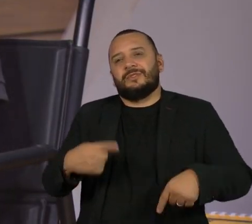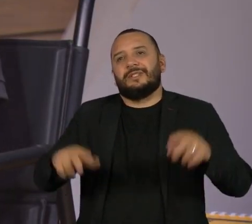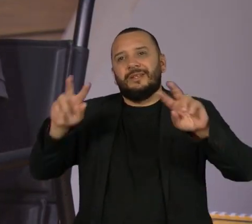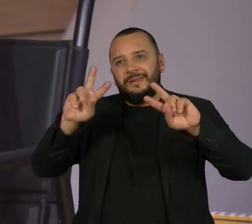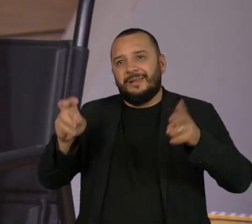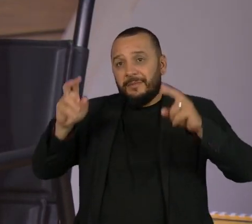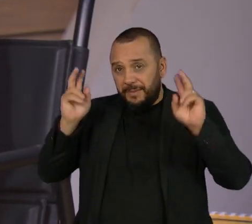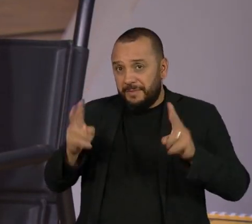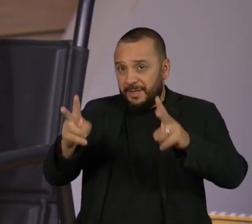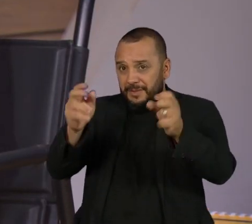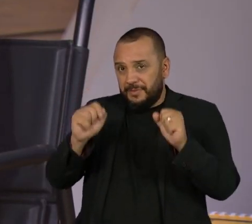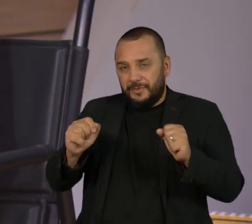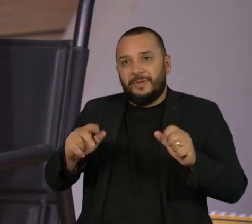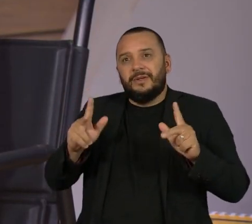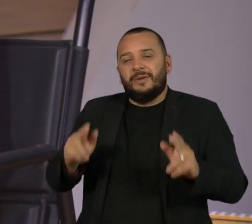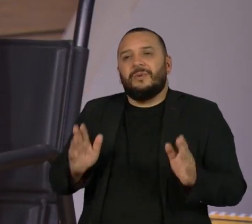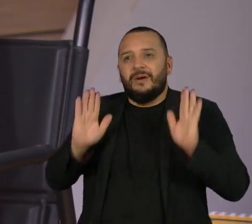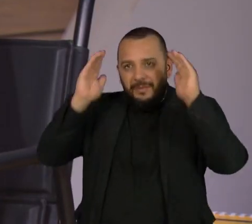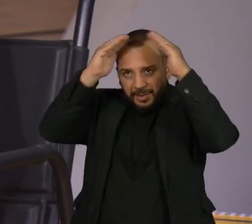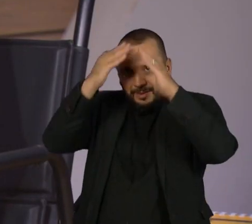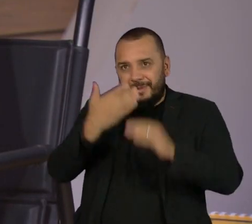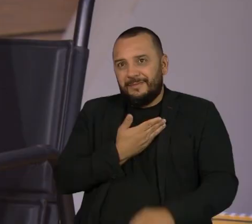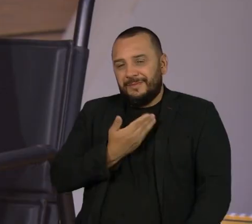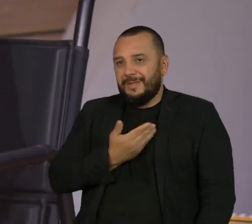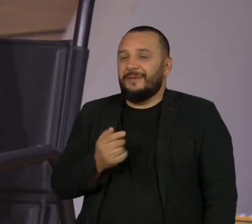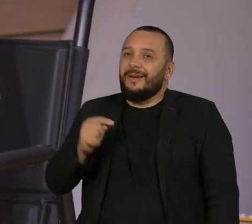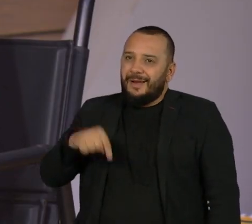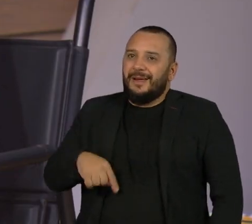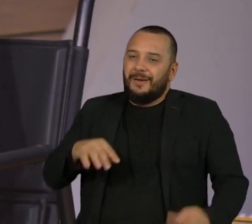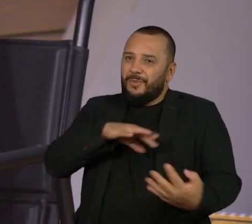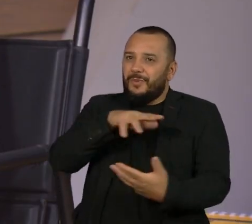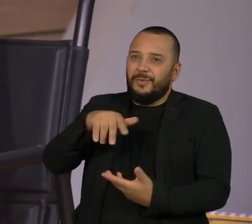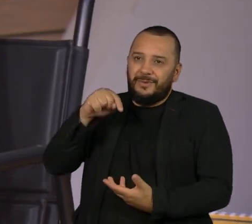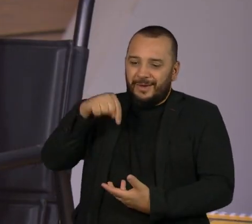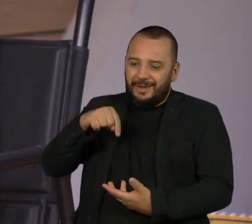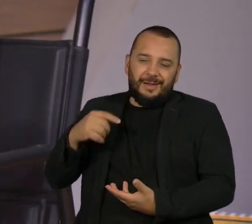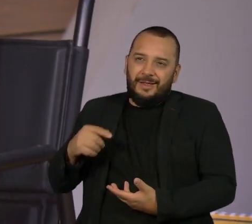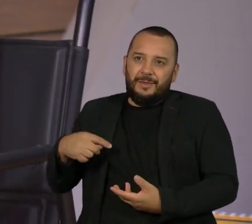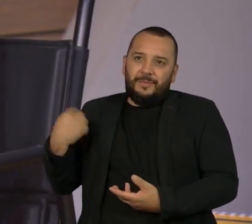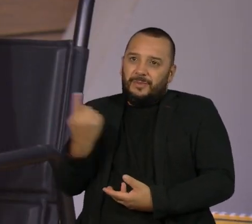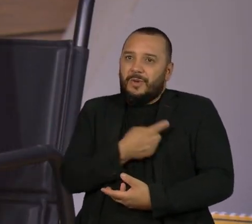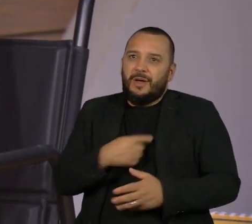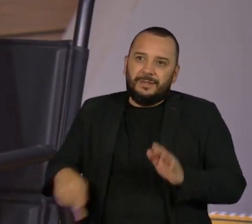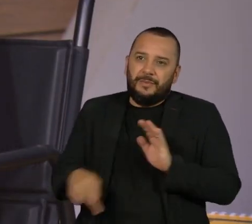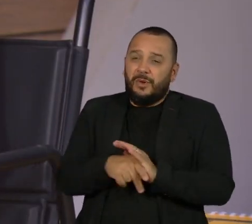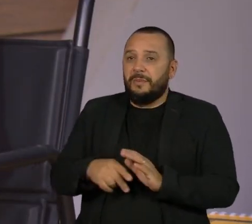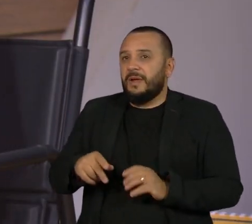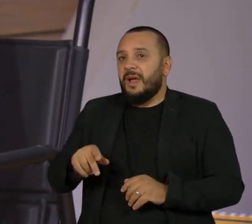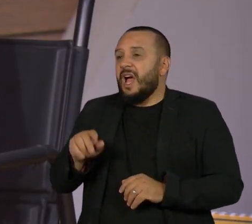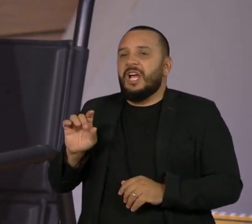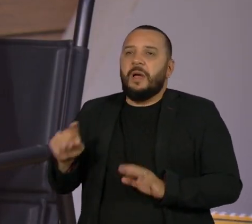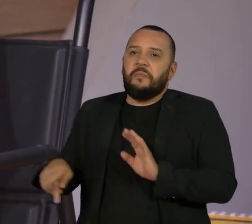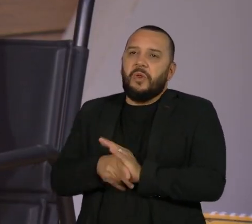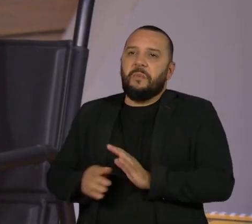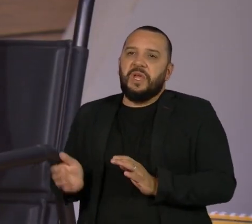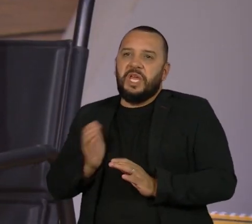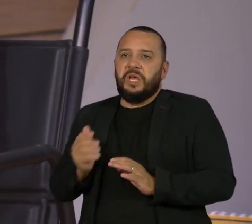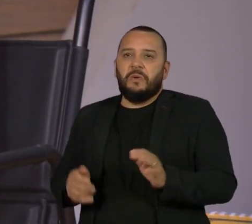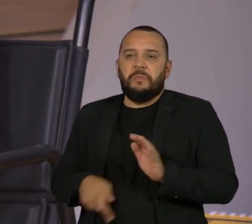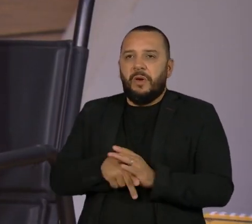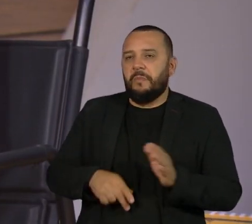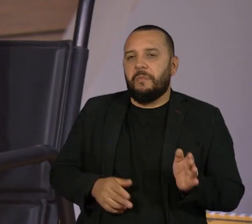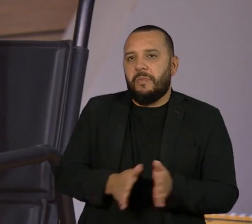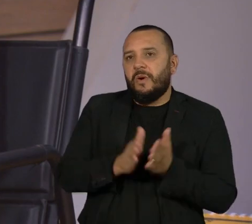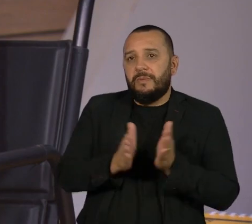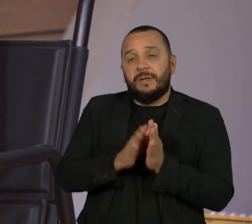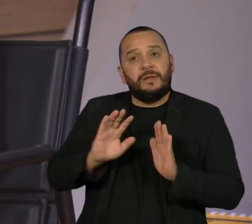comuns. Como diz o Papa Francisco, é a nossa casa comum. Não é uma de do mais rico ou do mais pobre. Todos sofrem o impacto